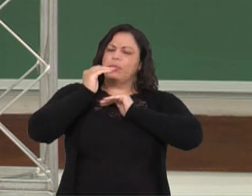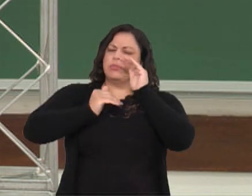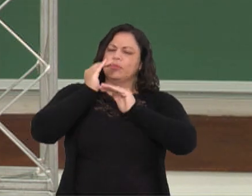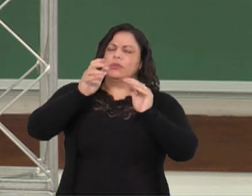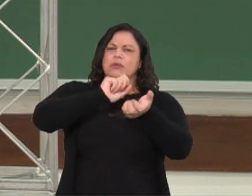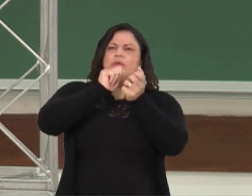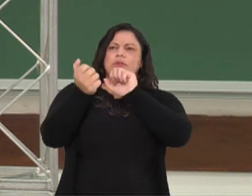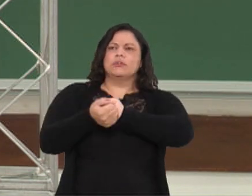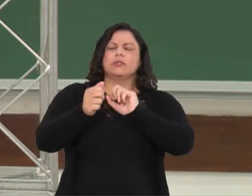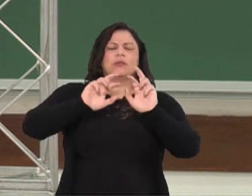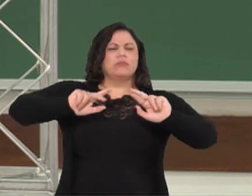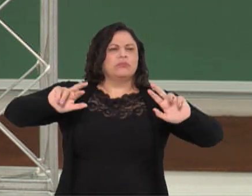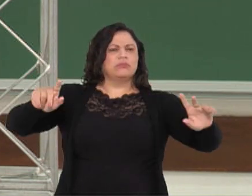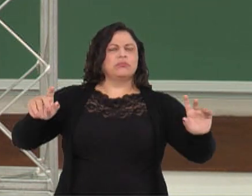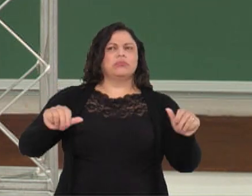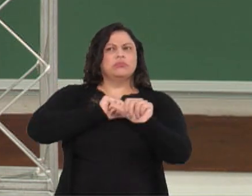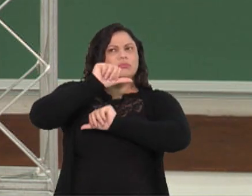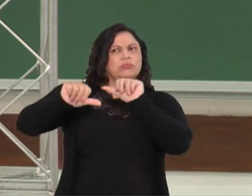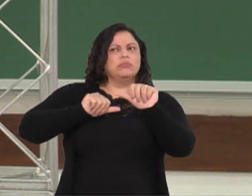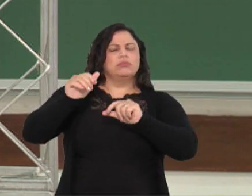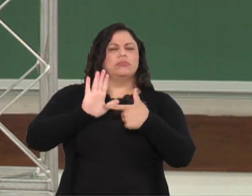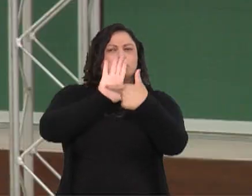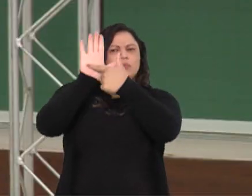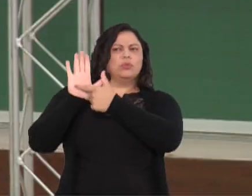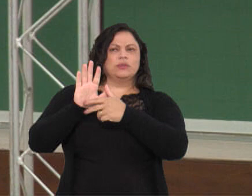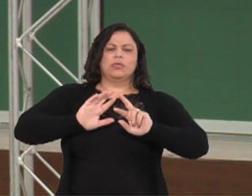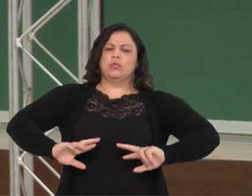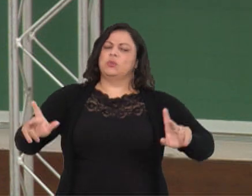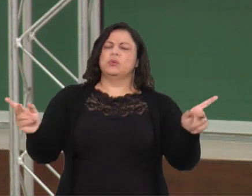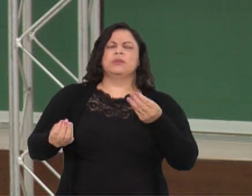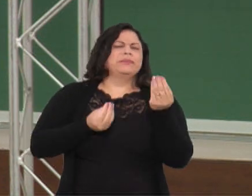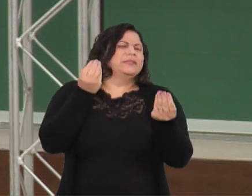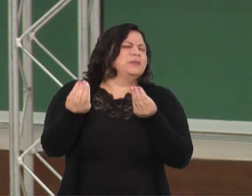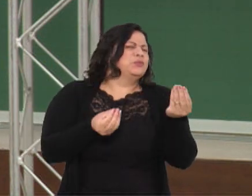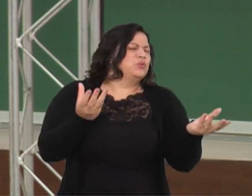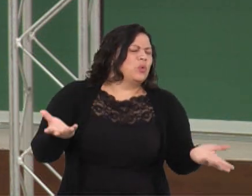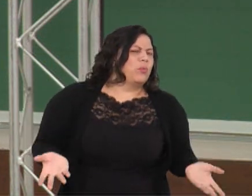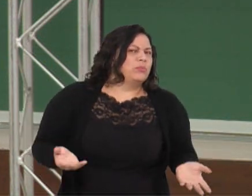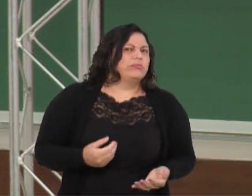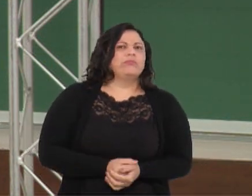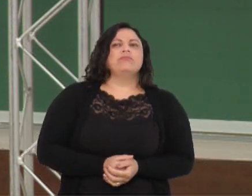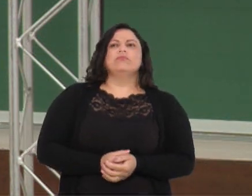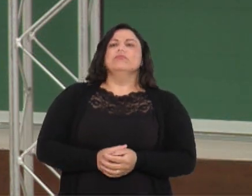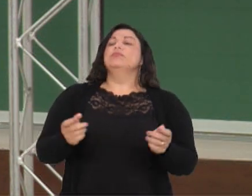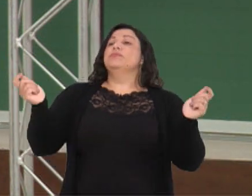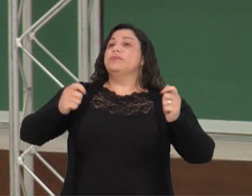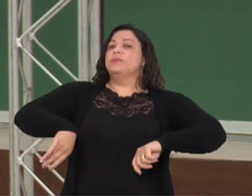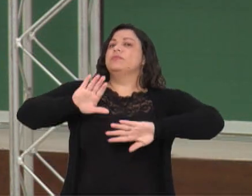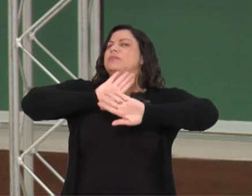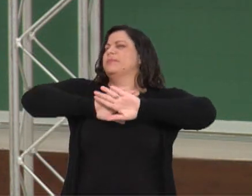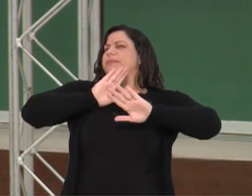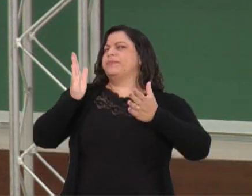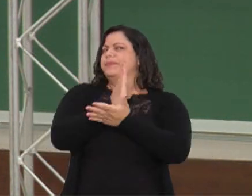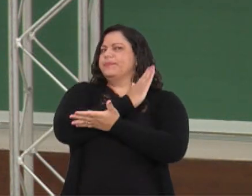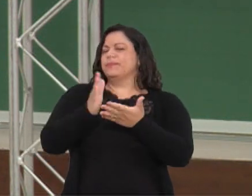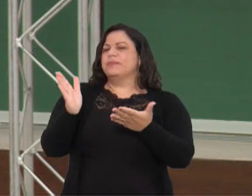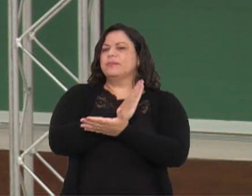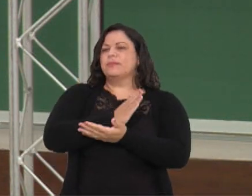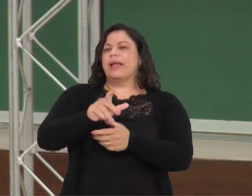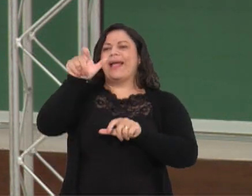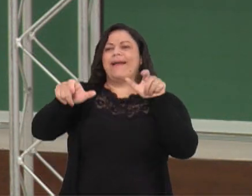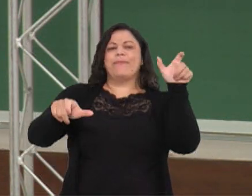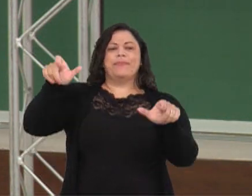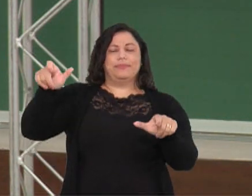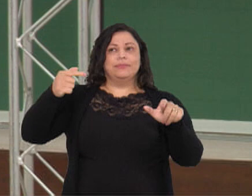mostrar a diferença. Como ele faz isso? Ele coloca que a ideologia agora separa muito as pessoas que são